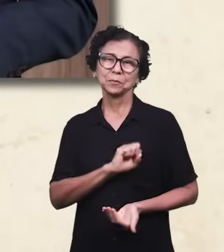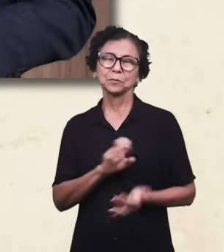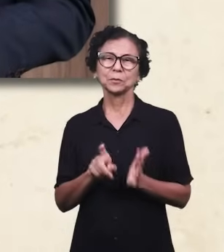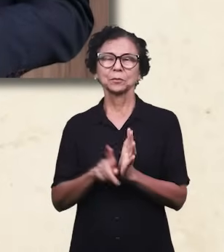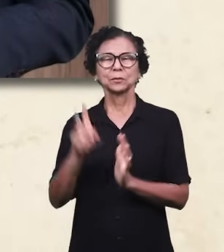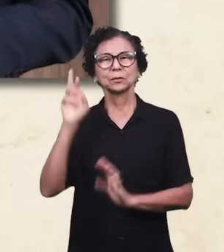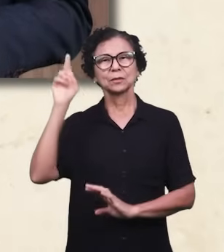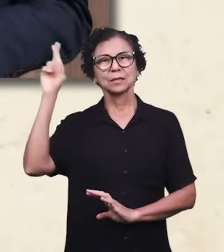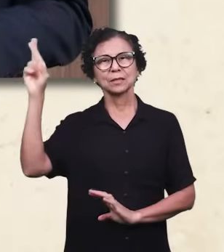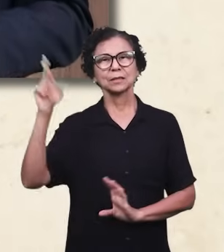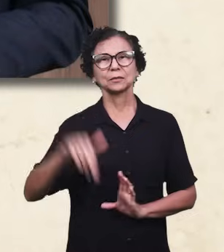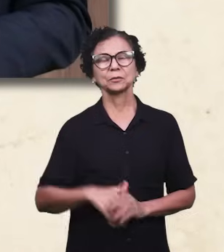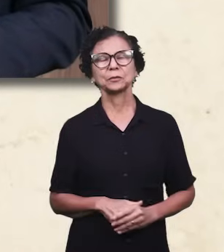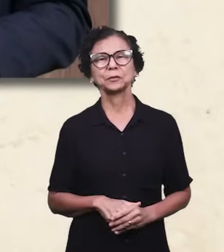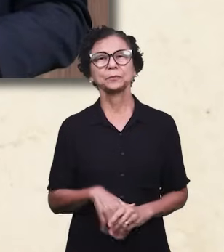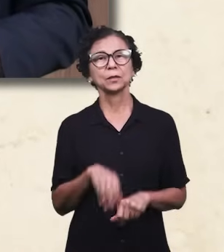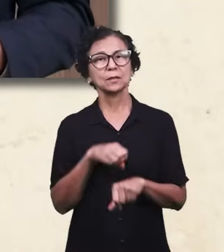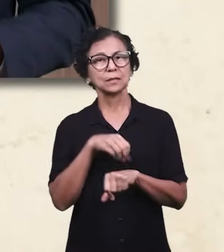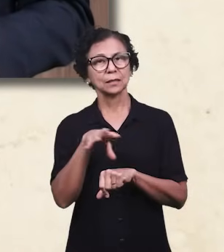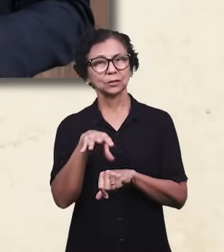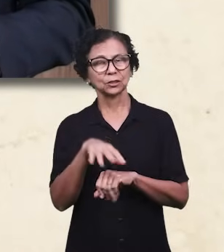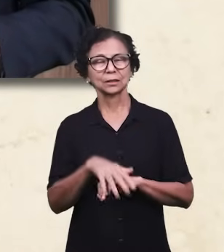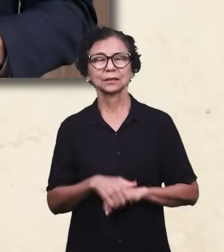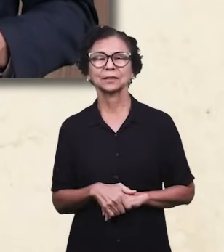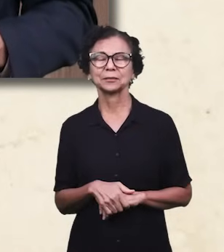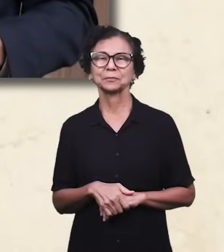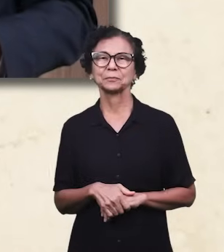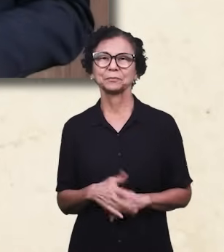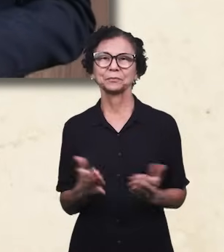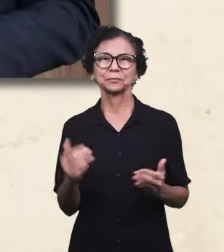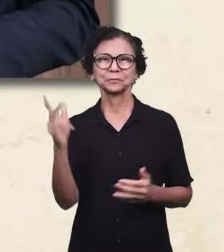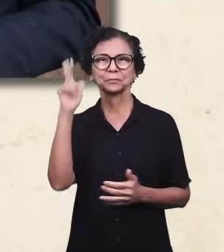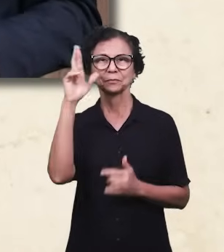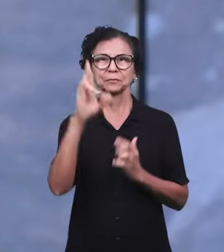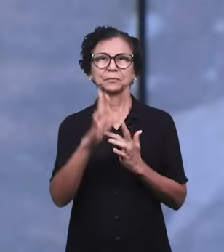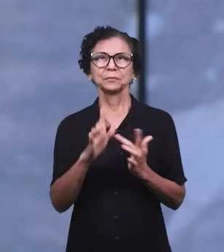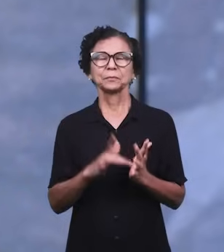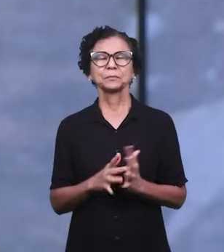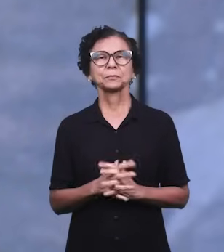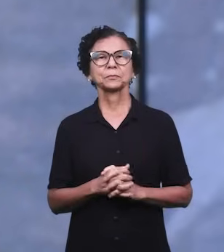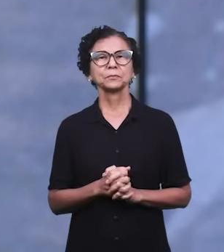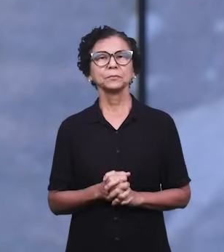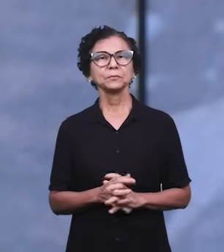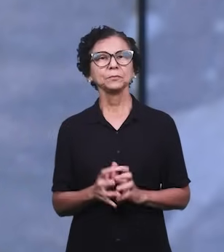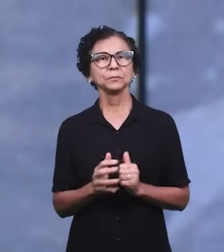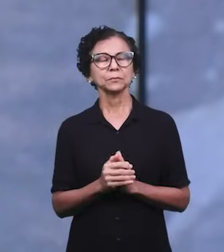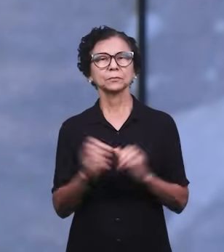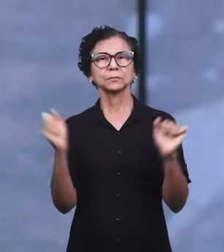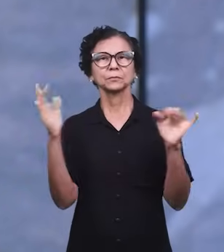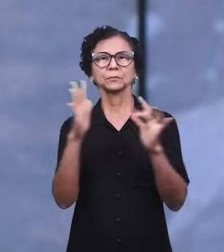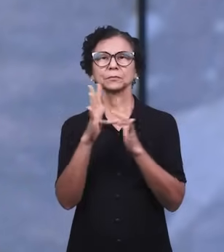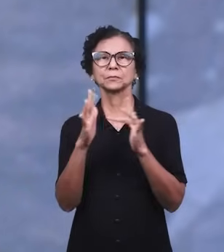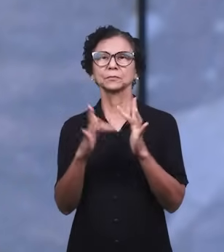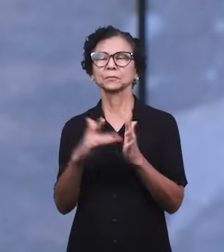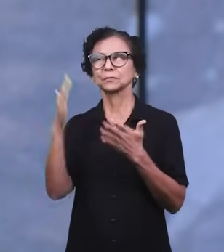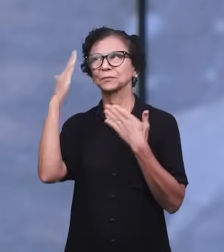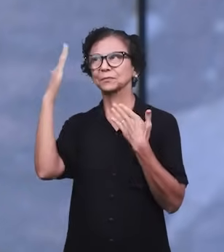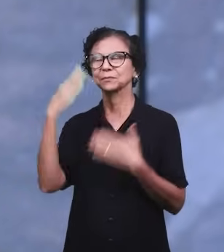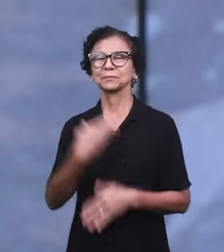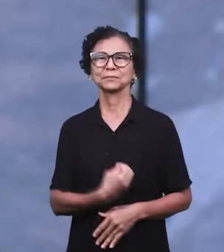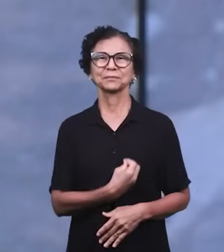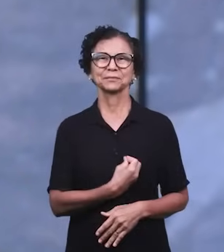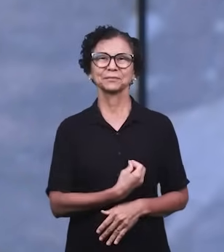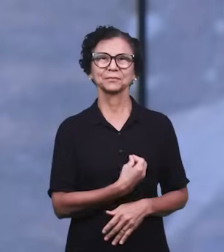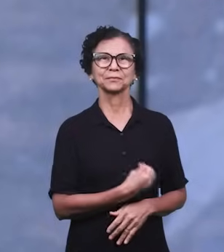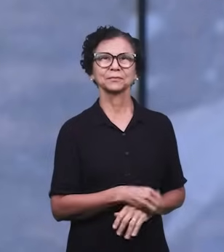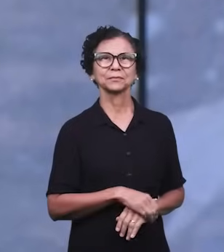nossos queridos jovens, e a todos a paz do Senhor. Amém, glória a Jesus. Obrigado, meu companheiro, por sua participação